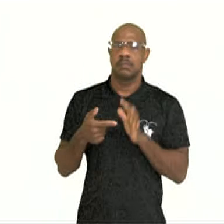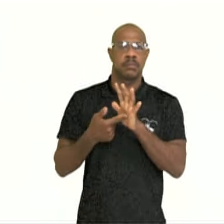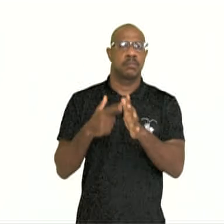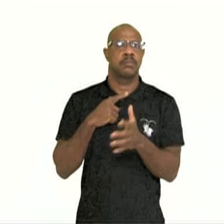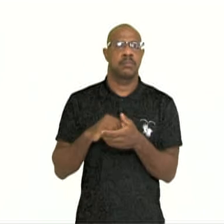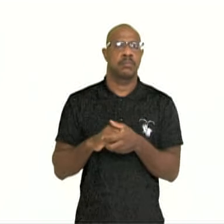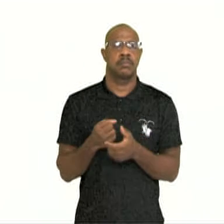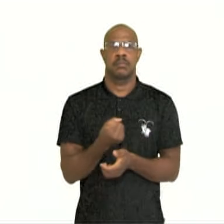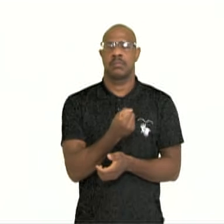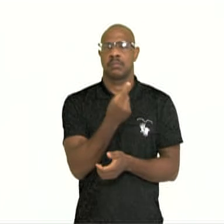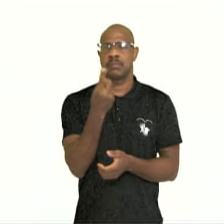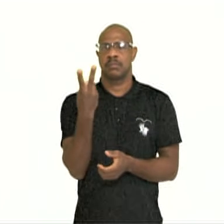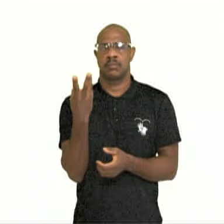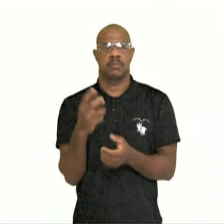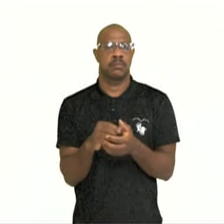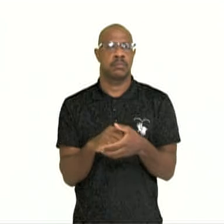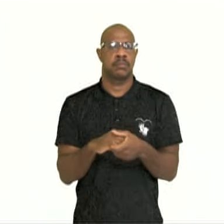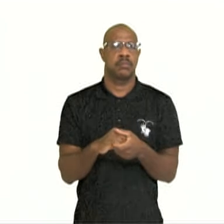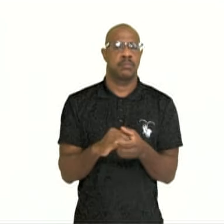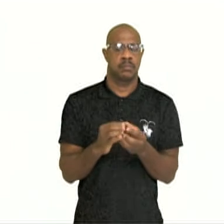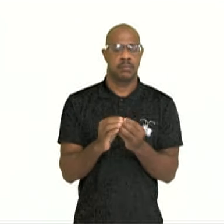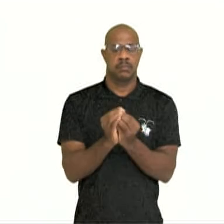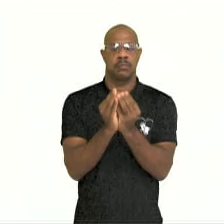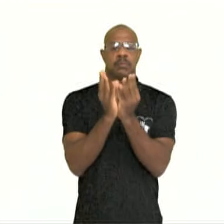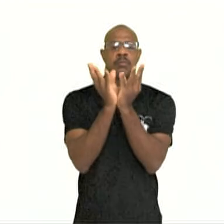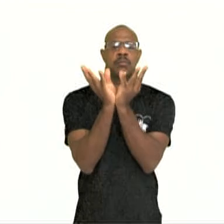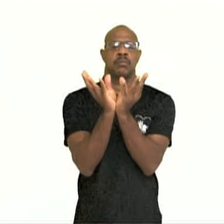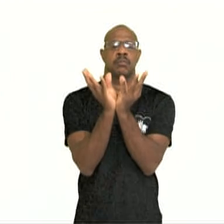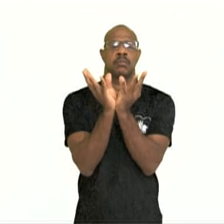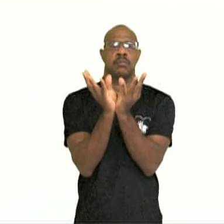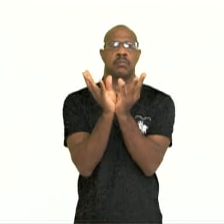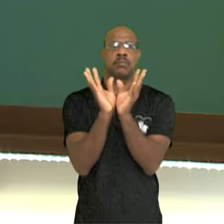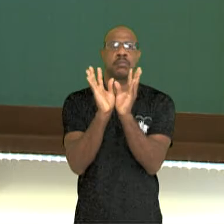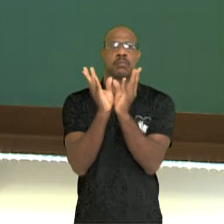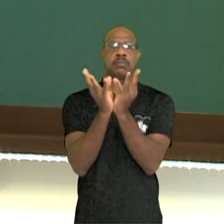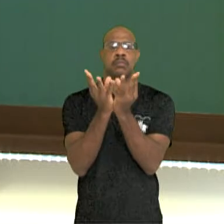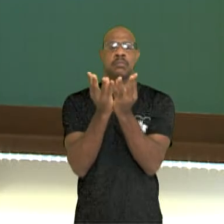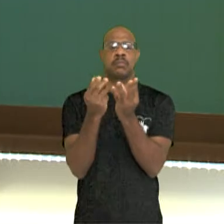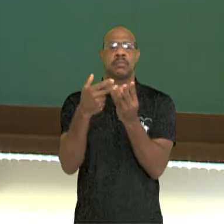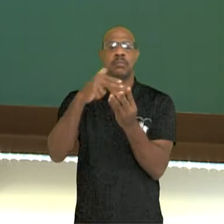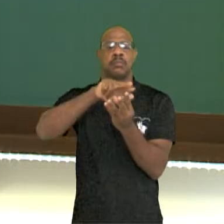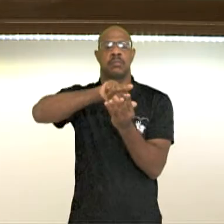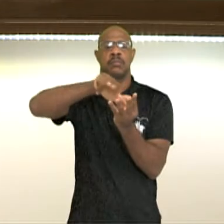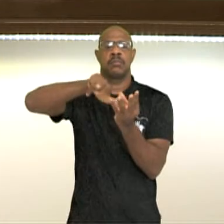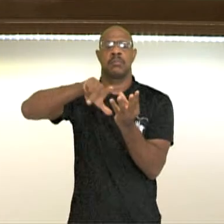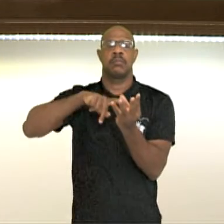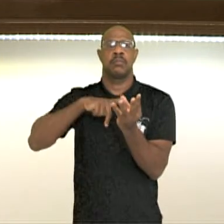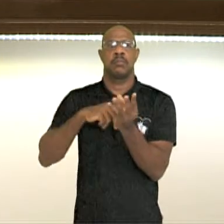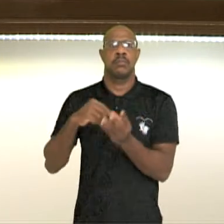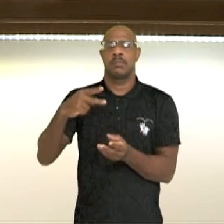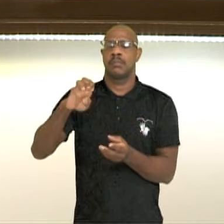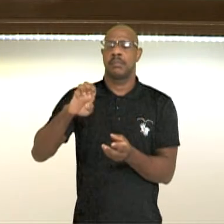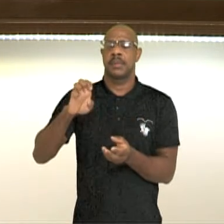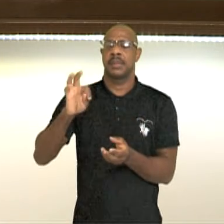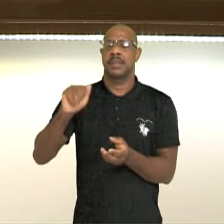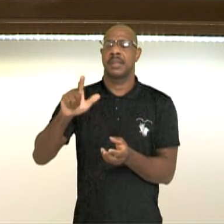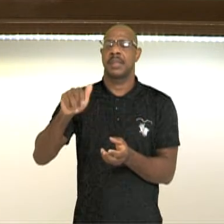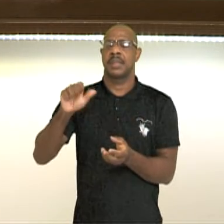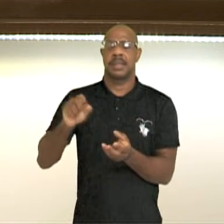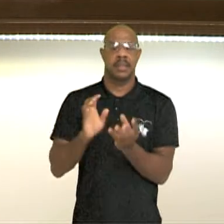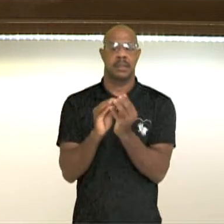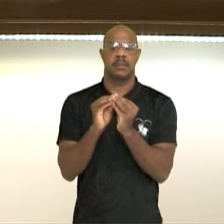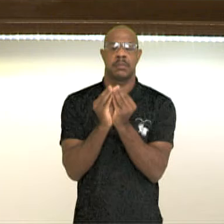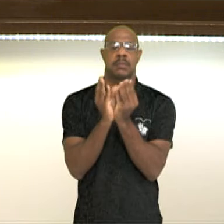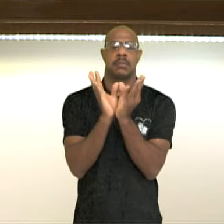o número de pétalas vai ser diferente das monocotiledôneas. Não só em relação às pétalas tem